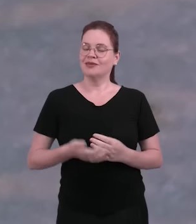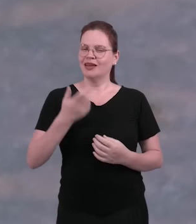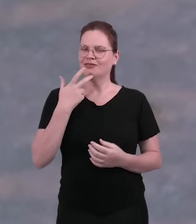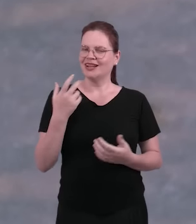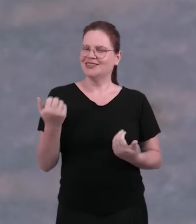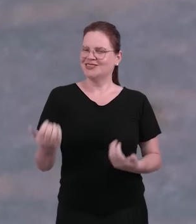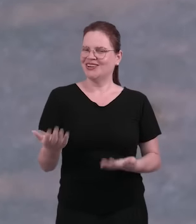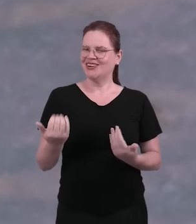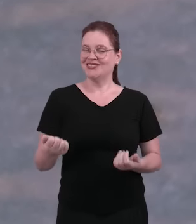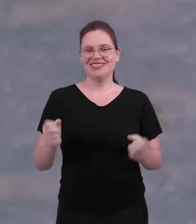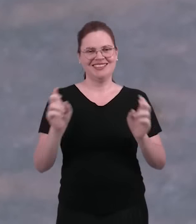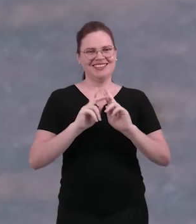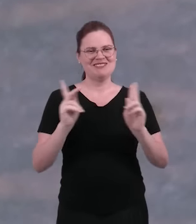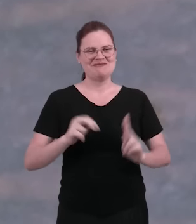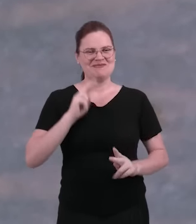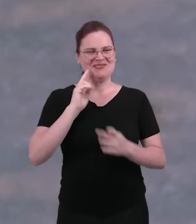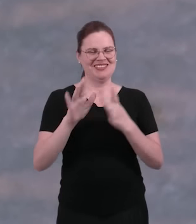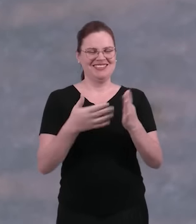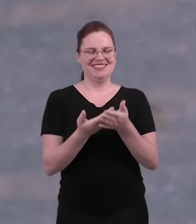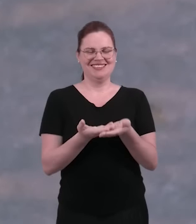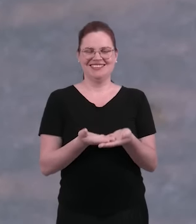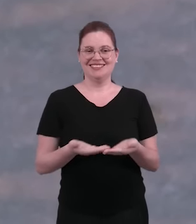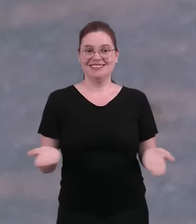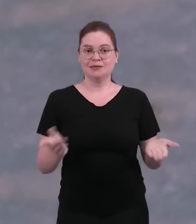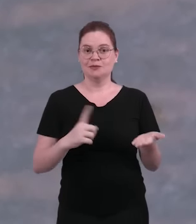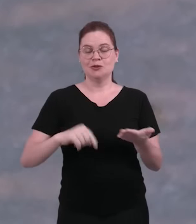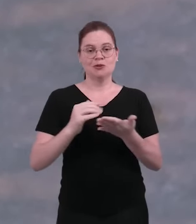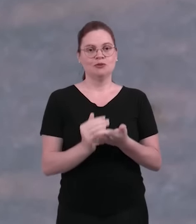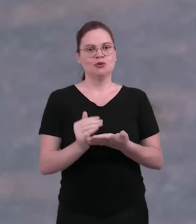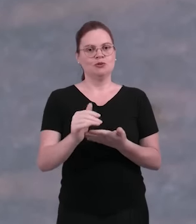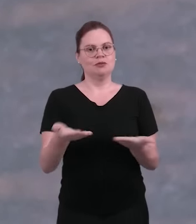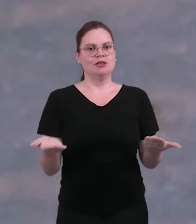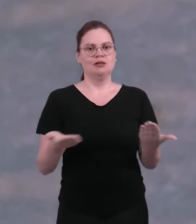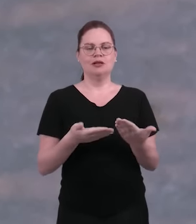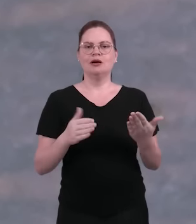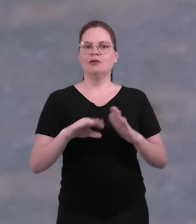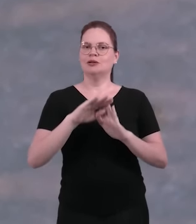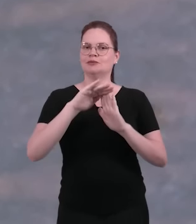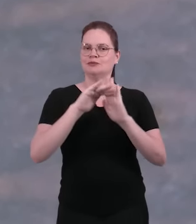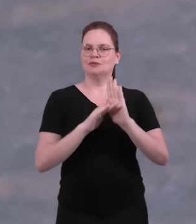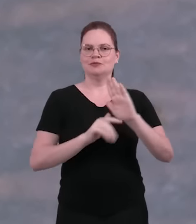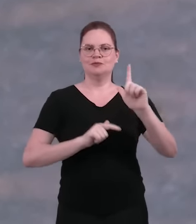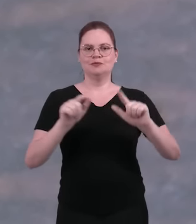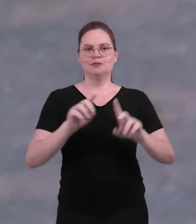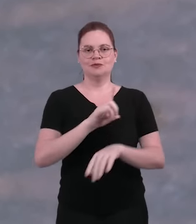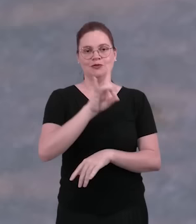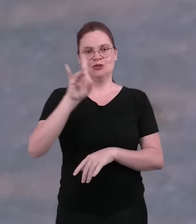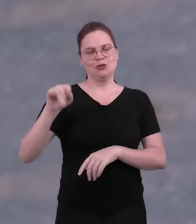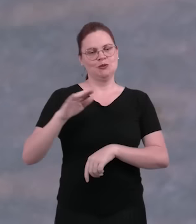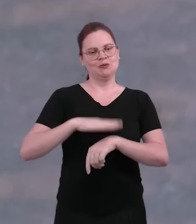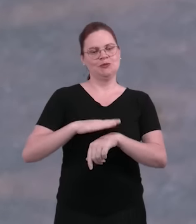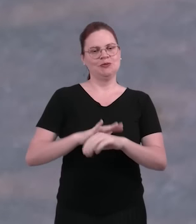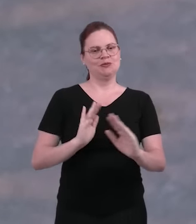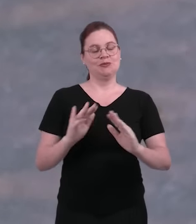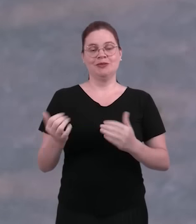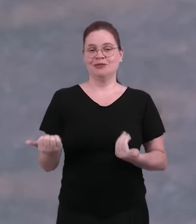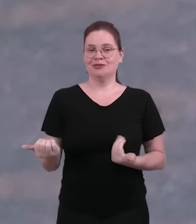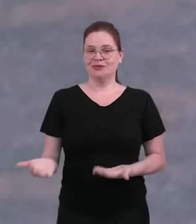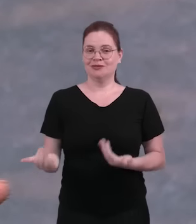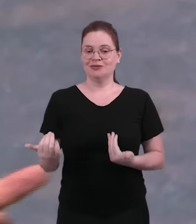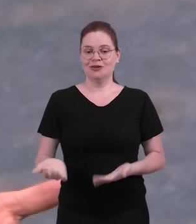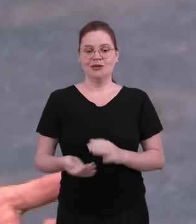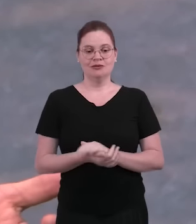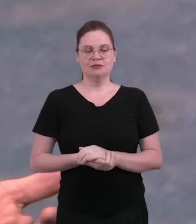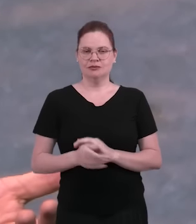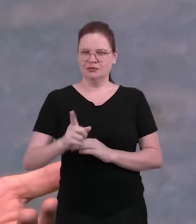Fala, jovem, a paz do Senhor Jesus. Estamos começando mais uma edição do programa Os Dias da Minha Mocidade.